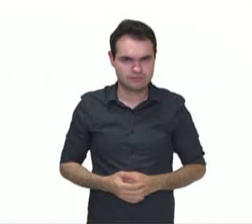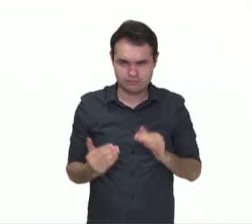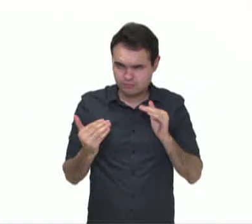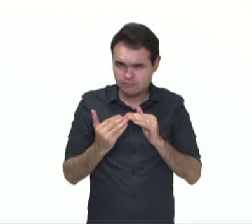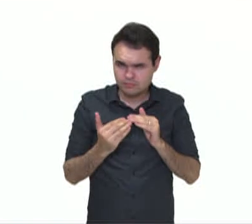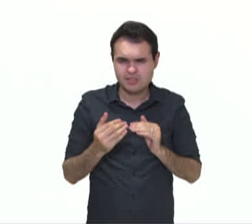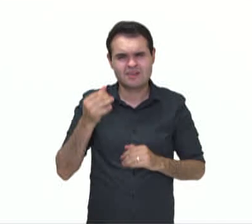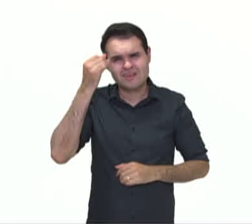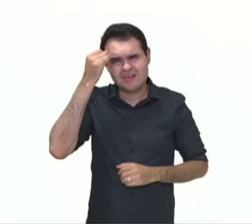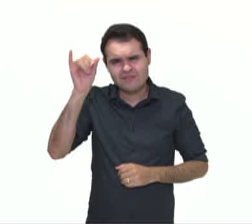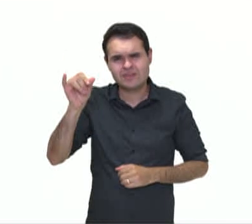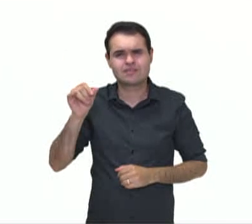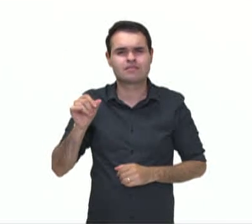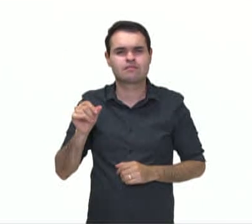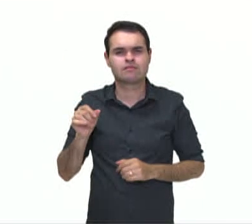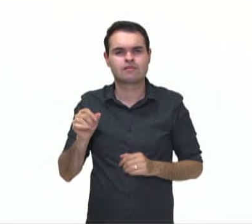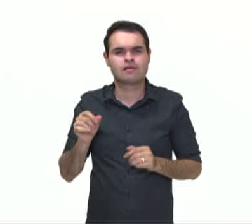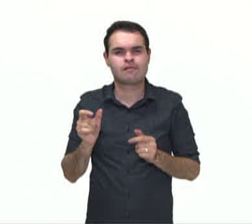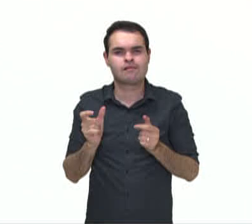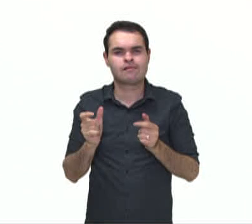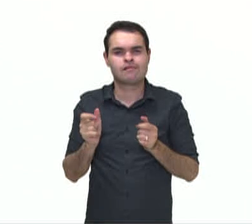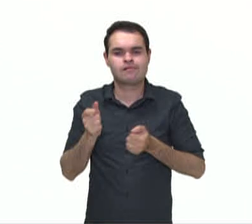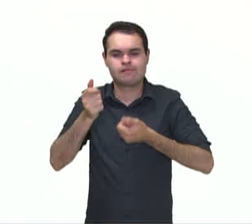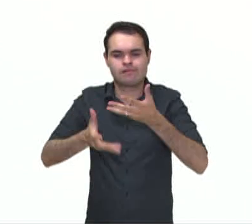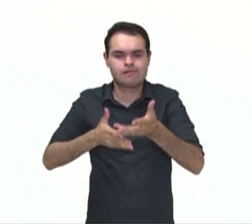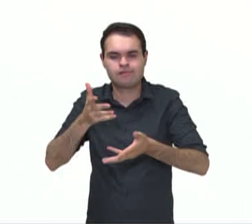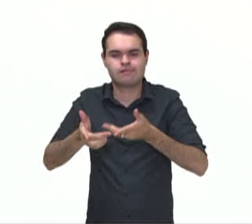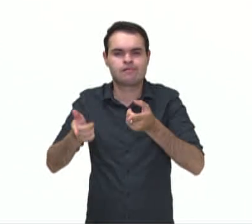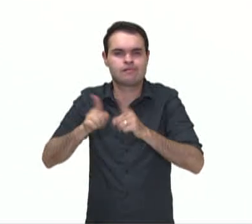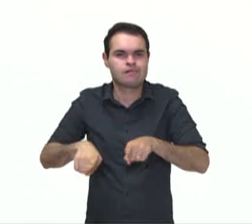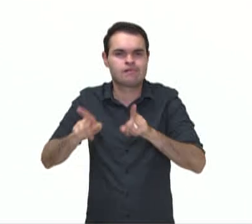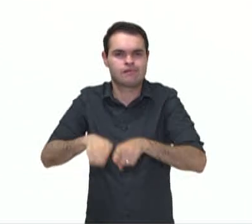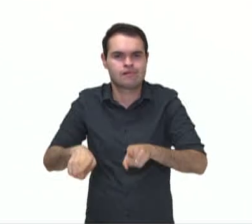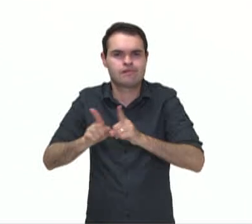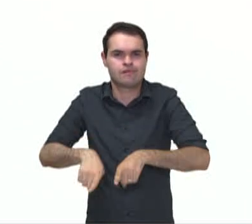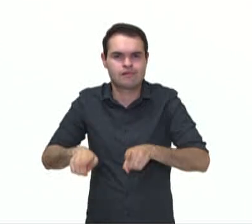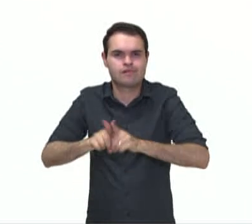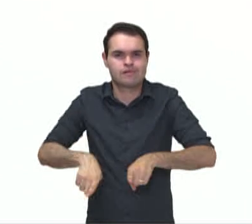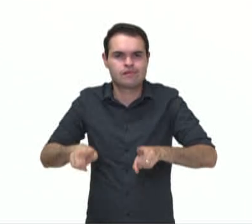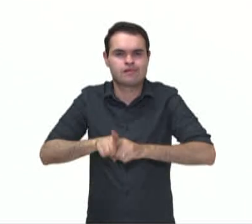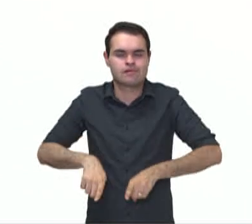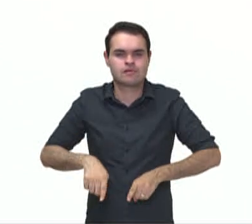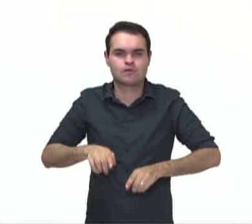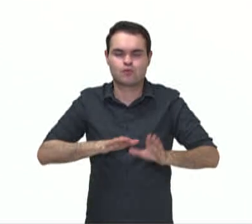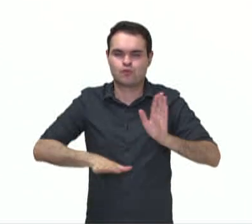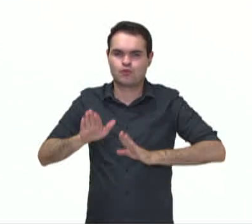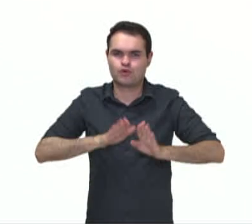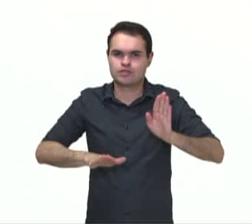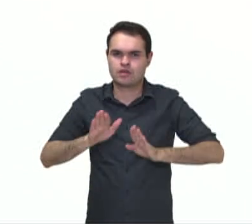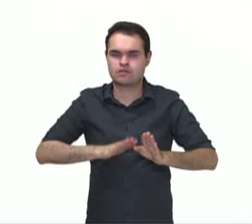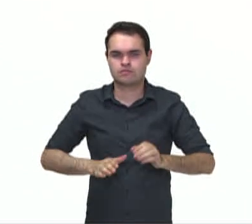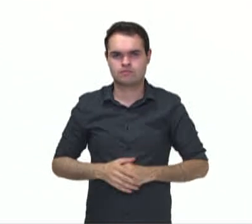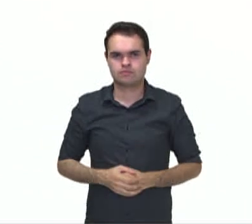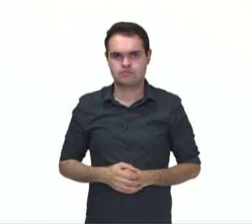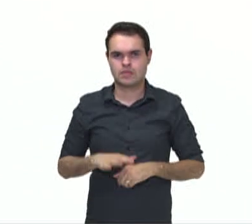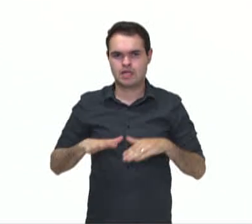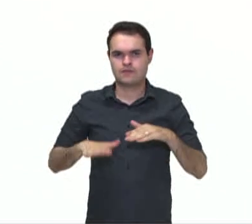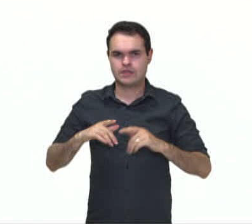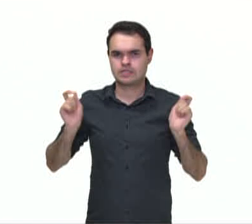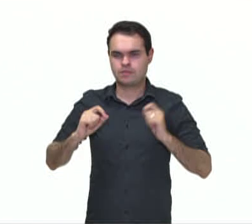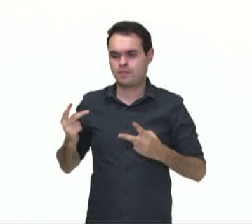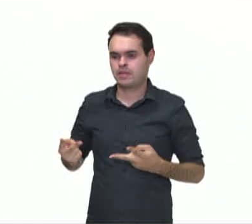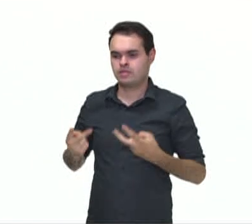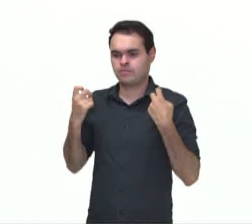de linguagem. O ideal é escutar o que você fala. É possível fazer isso falando sozinho e gravando